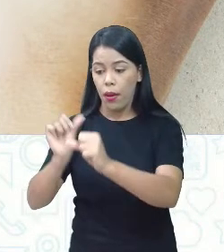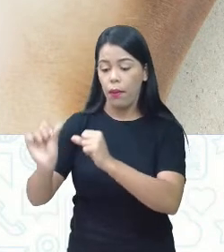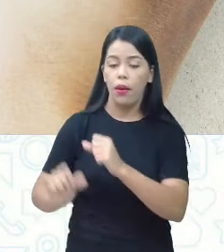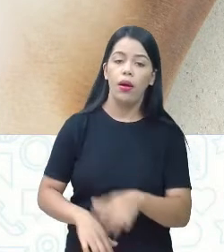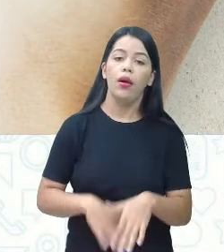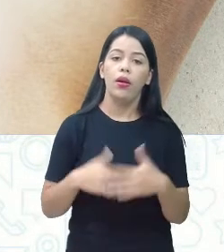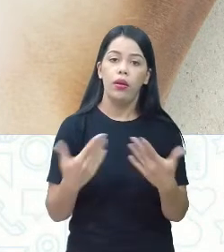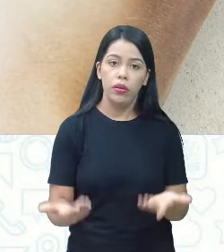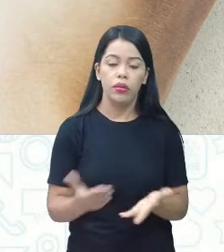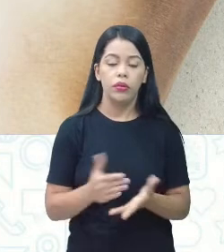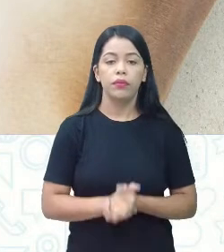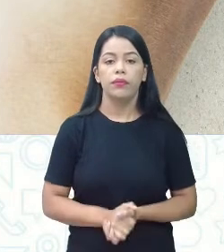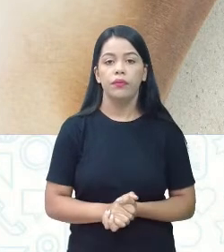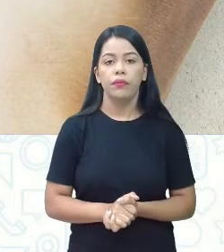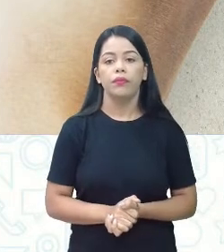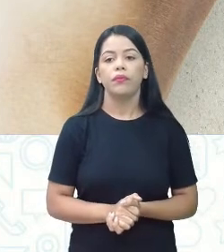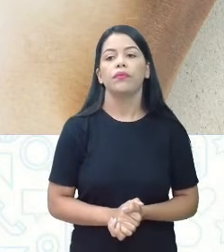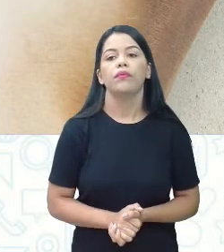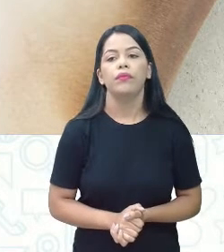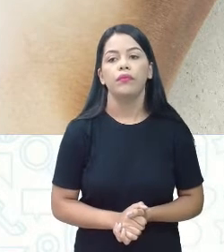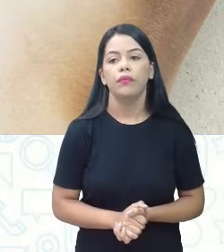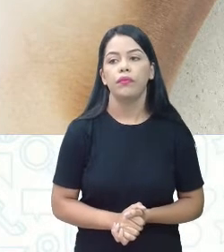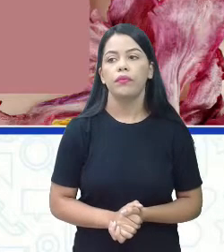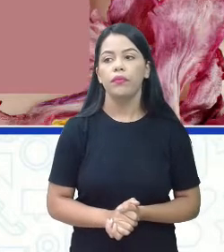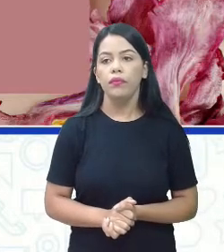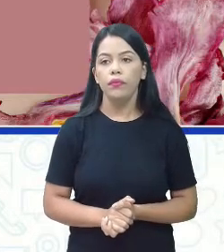mercê, para você, para ser, para VC.